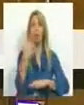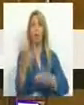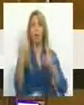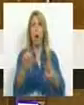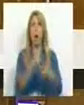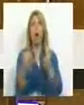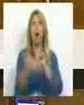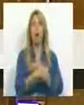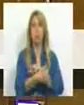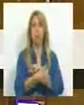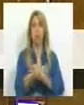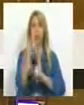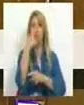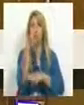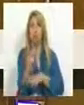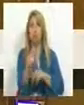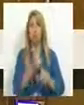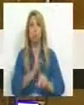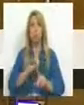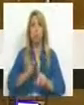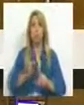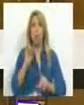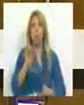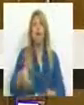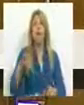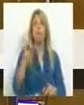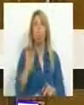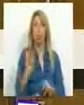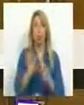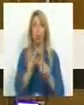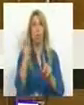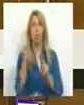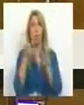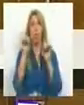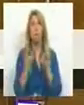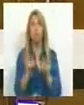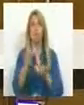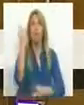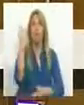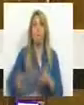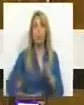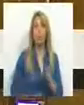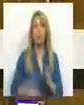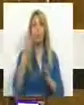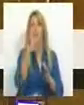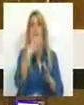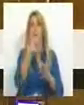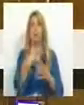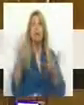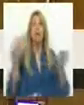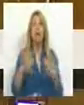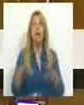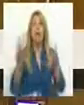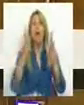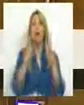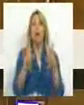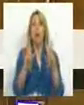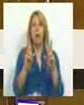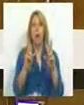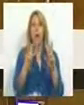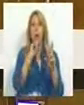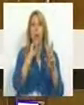do sujeito passivo do IMI no ano em que respeita o imposto, se, expectavelmente, o potencial número